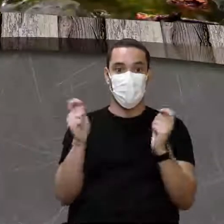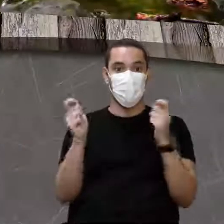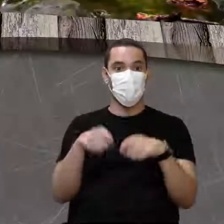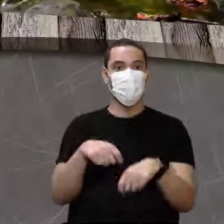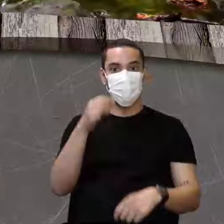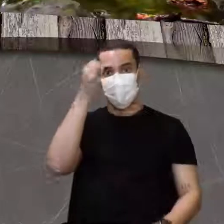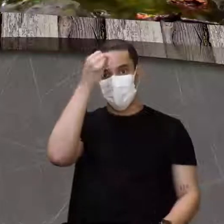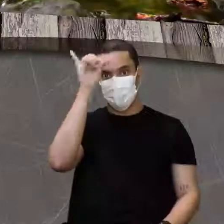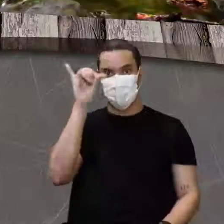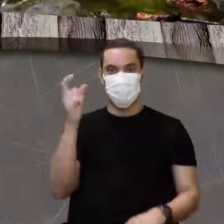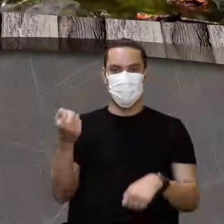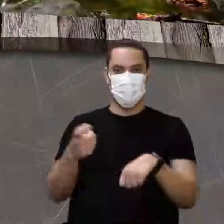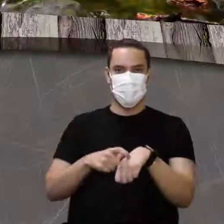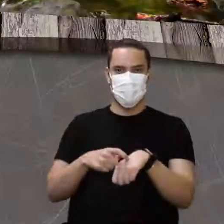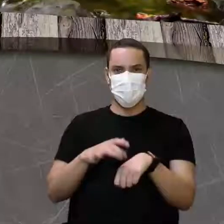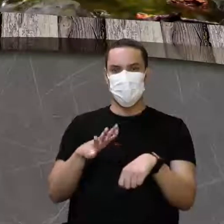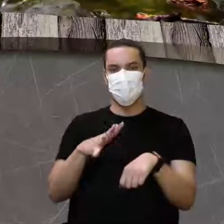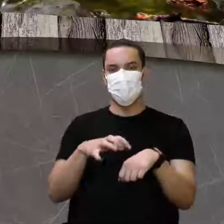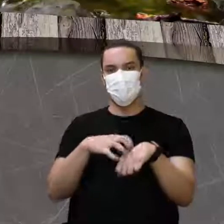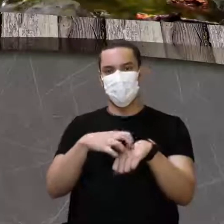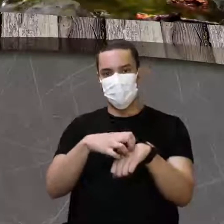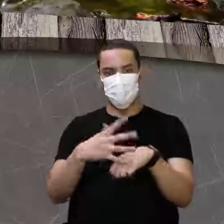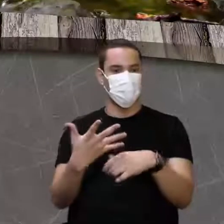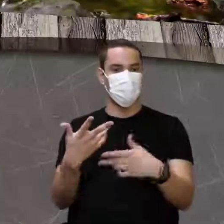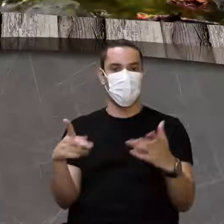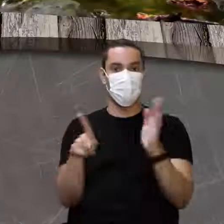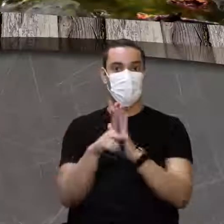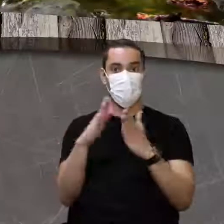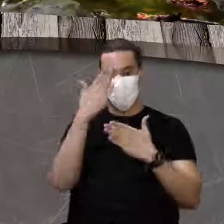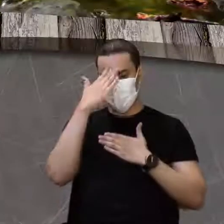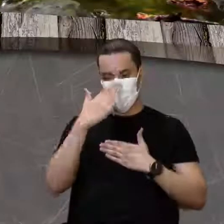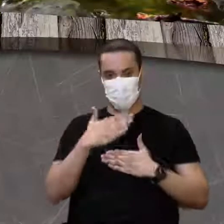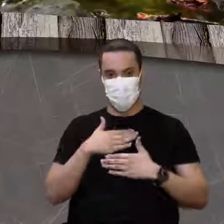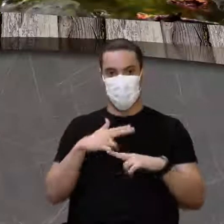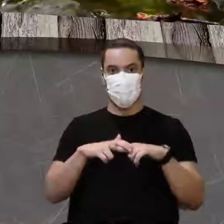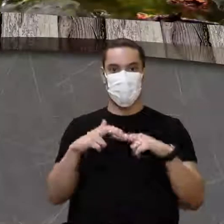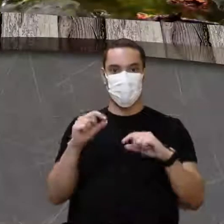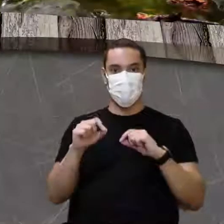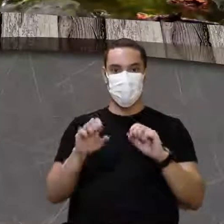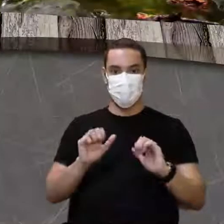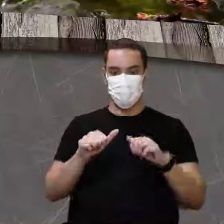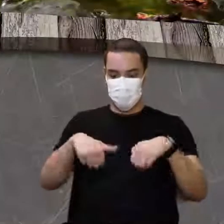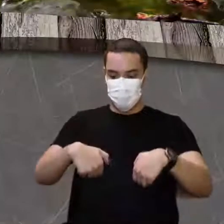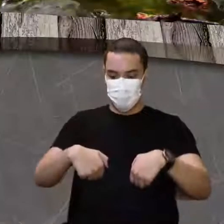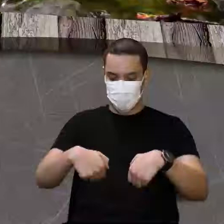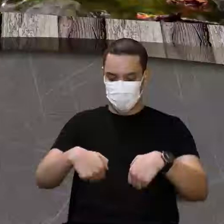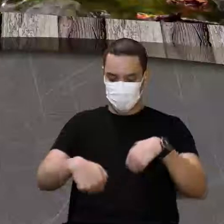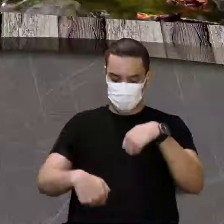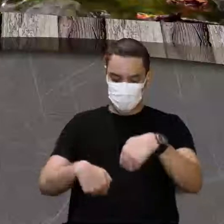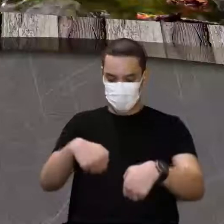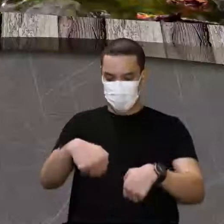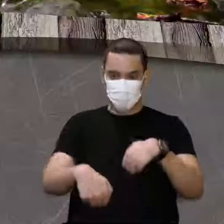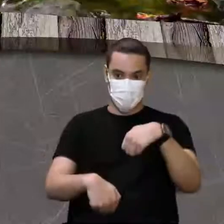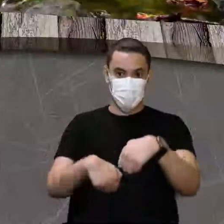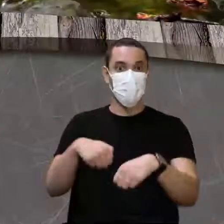não machucar as unhas, né, ferir o próprio corpo deles. Então essas almofadas se distanciam um pouco essas unhas, essas garras do solo